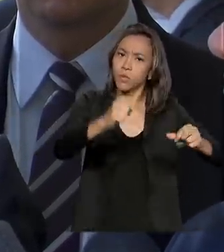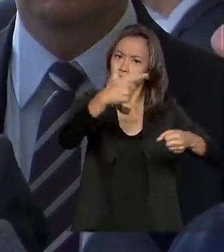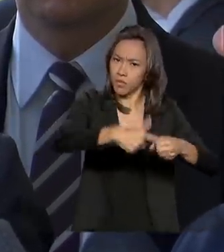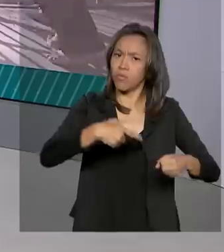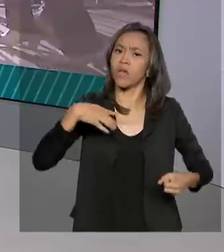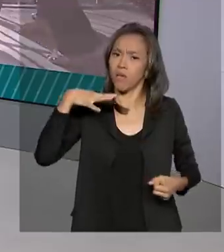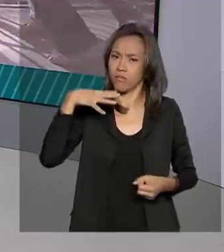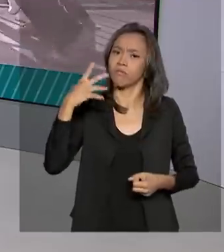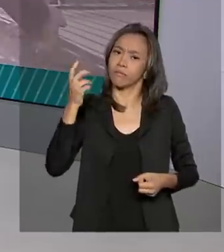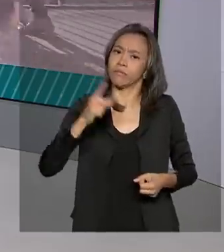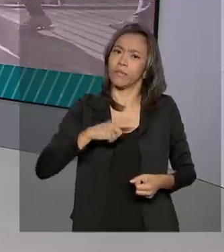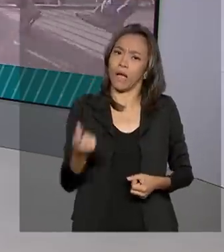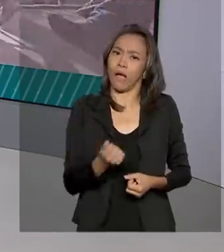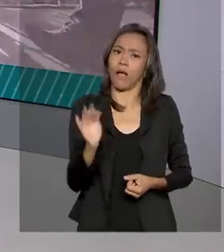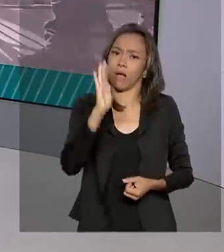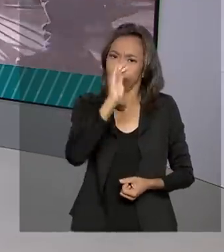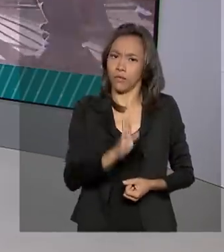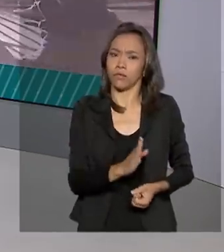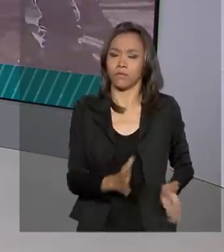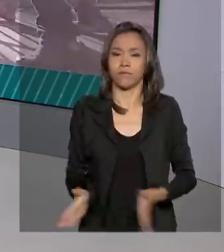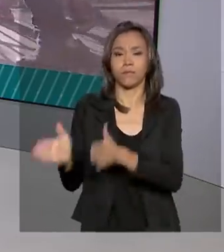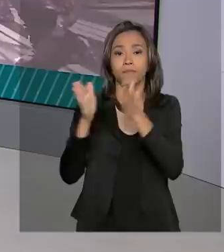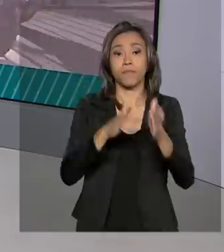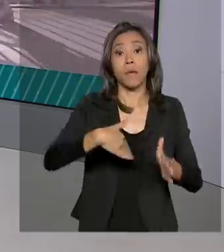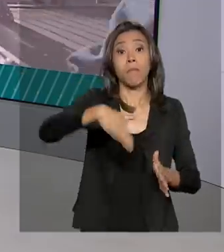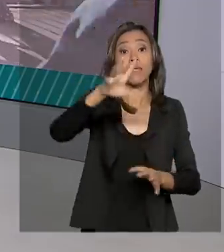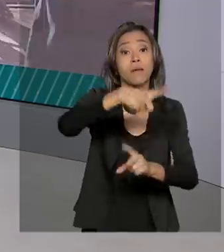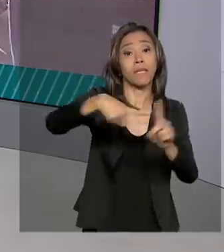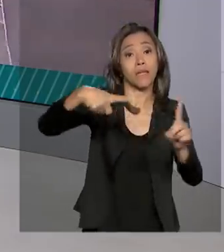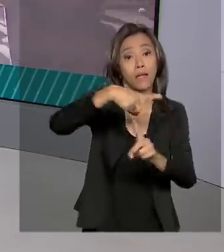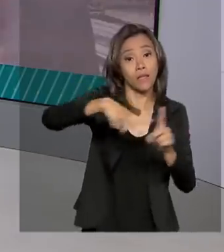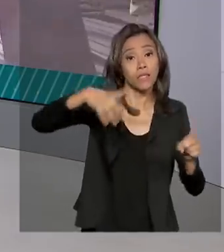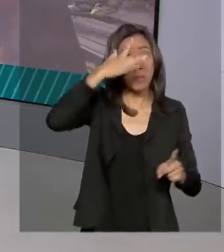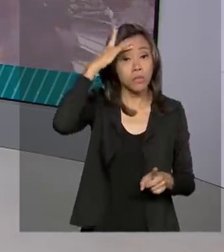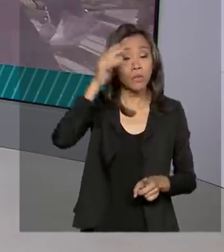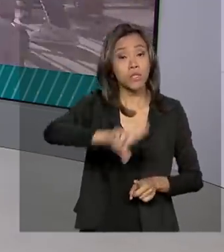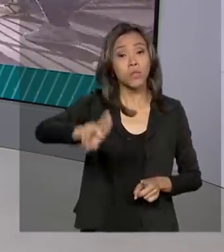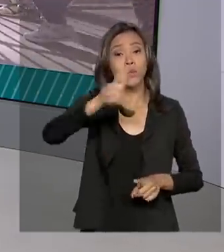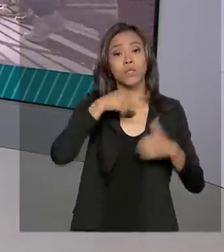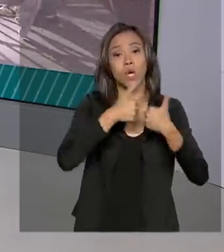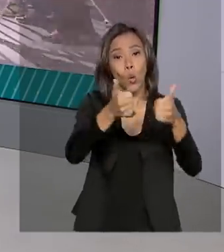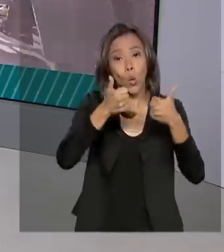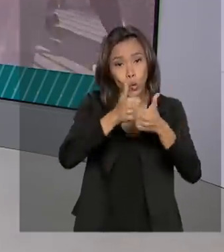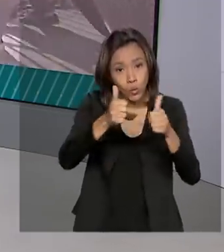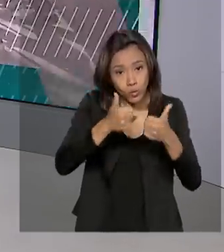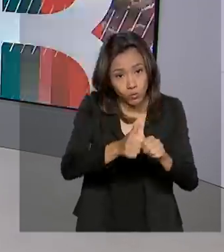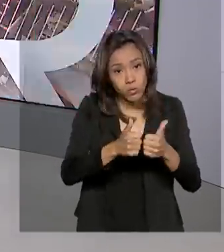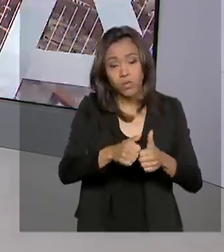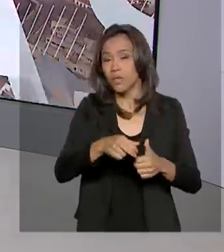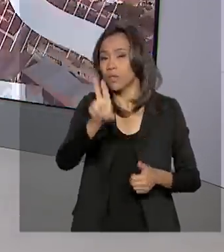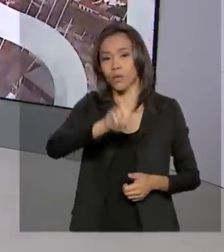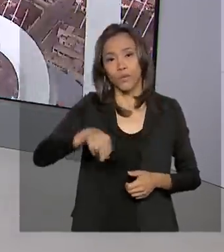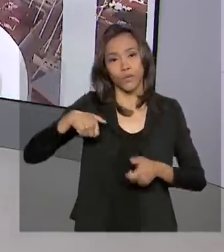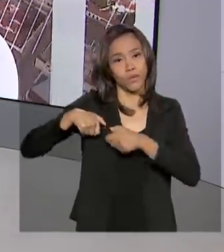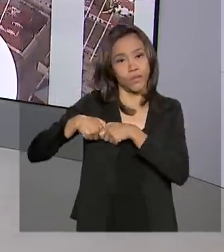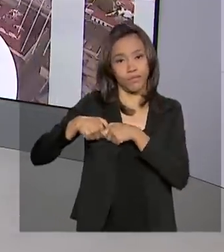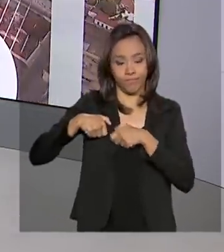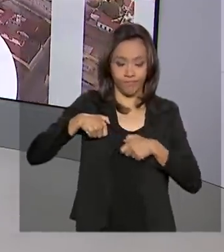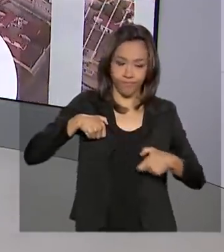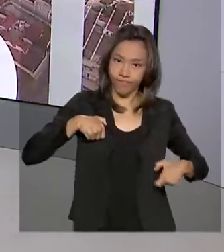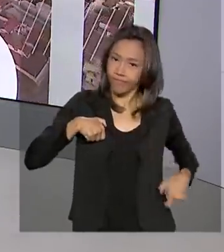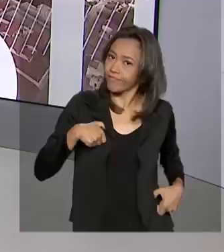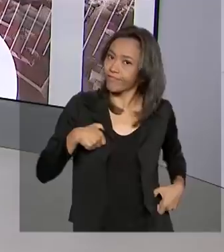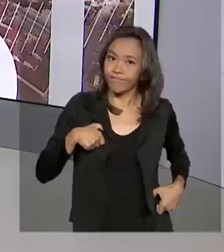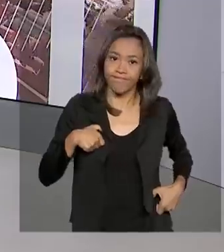alta no brasil mais da metade dos passageiros de ônibus interestaduais não utiliza o cinto de segurança a